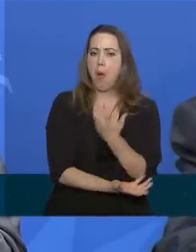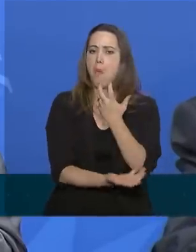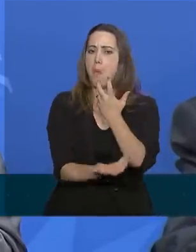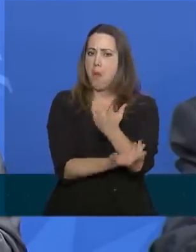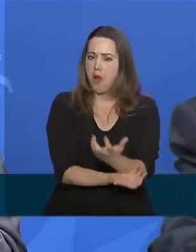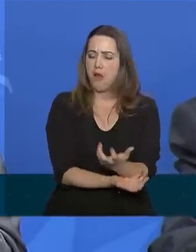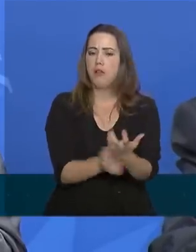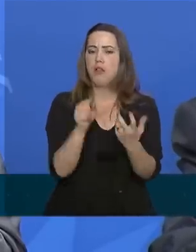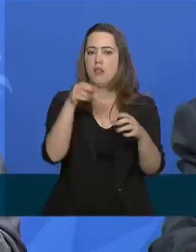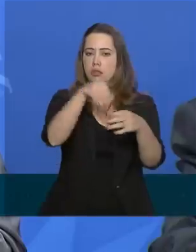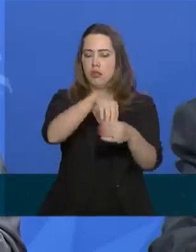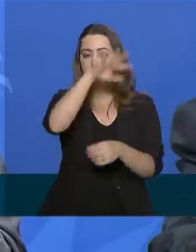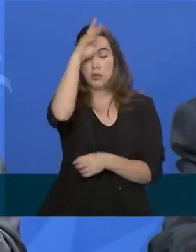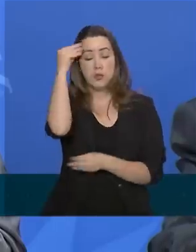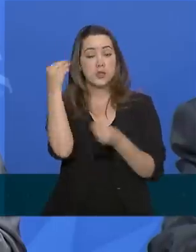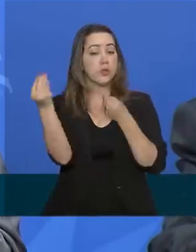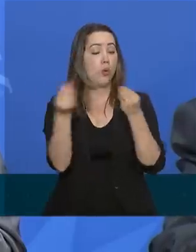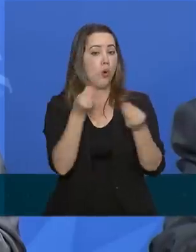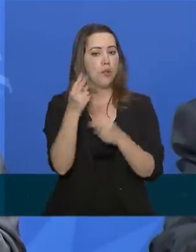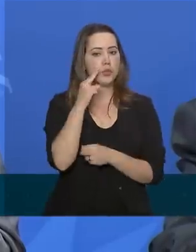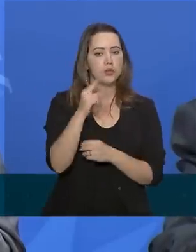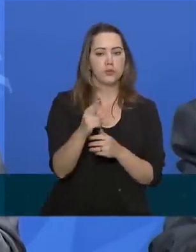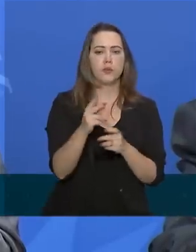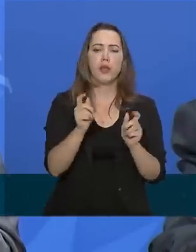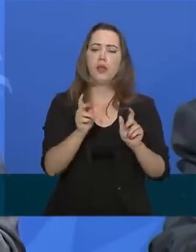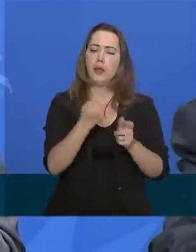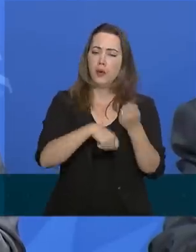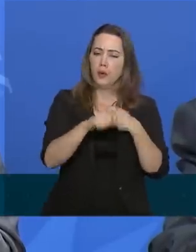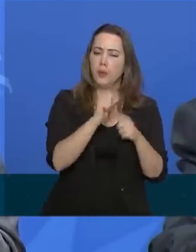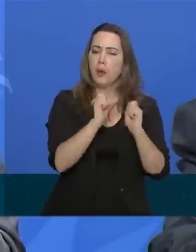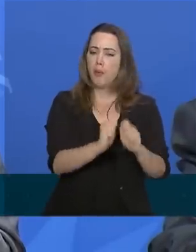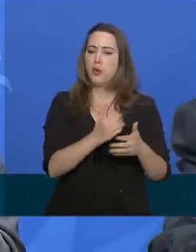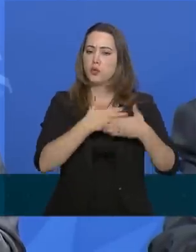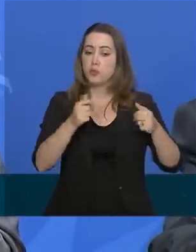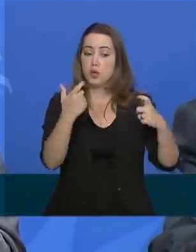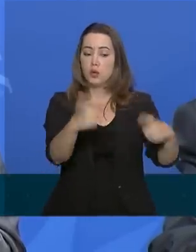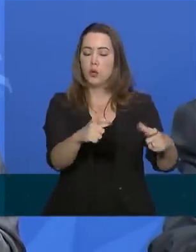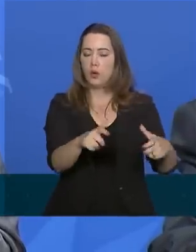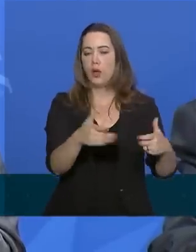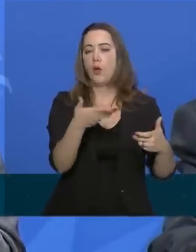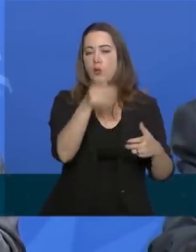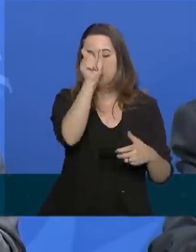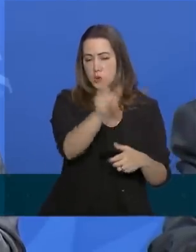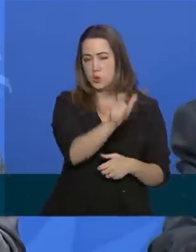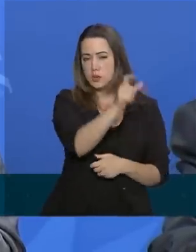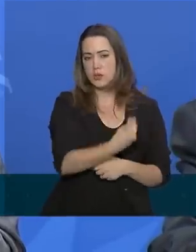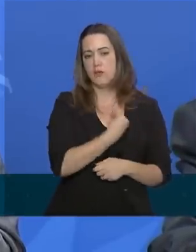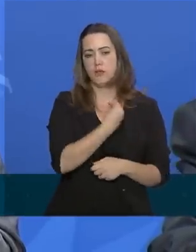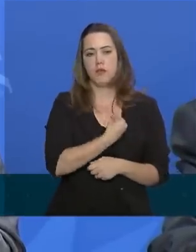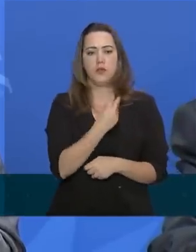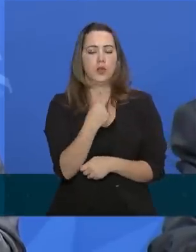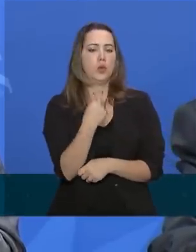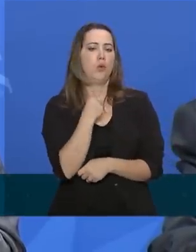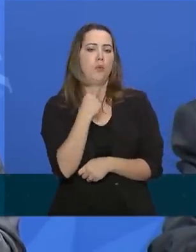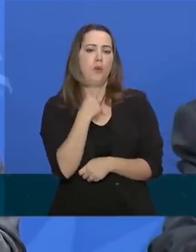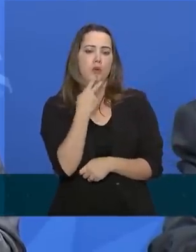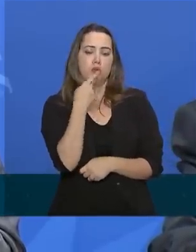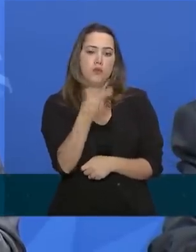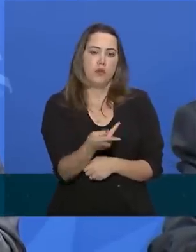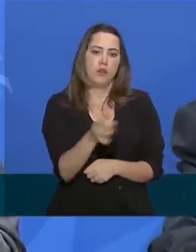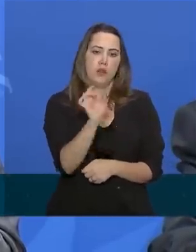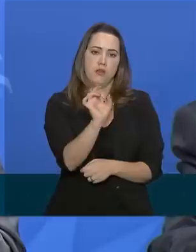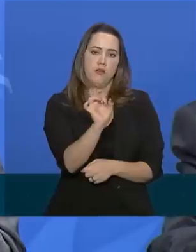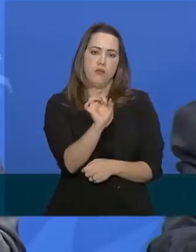dar alternativas de dinamismo econômico para aqueles que vivem na região não tratar das origens do desmatamento